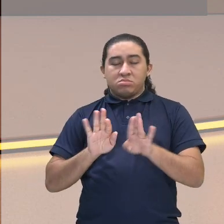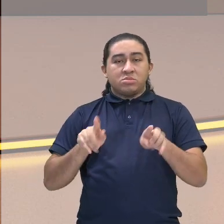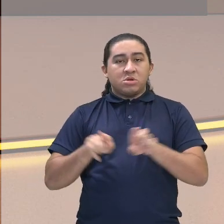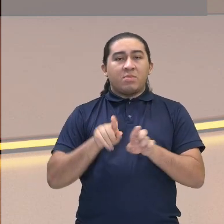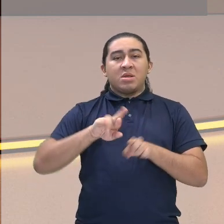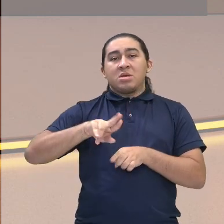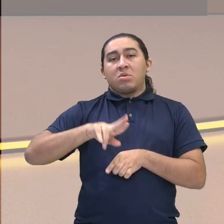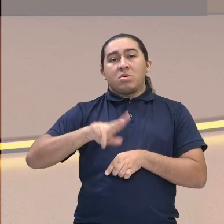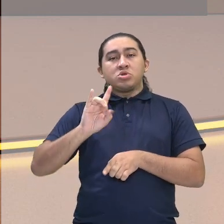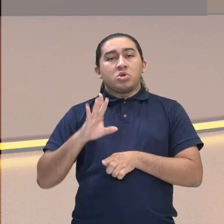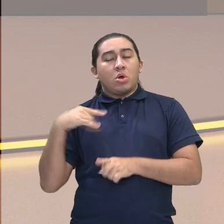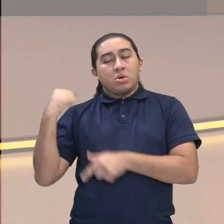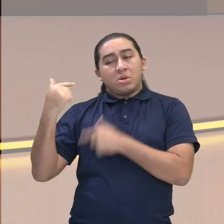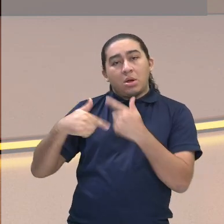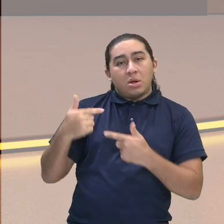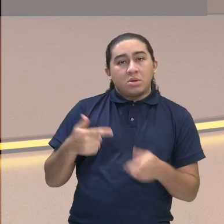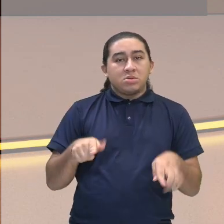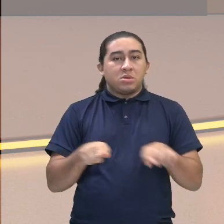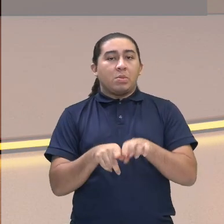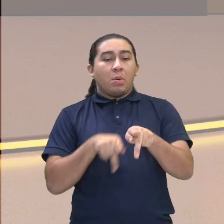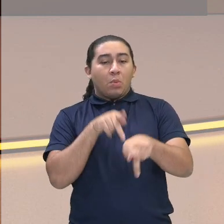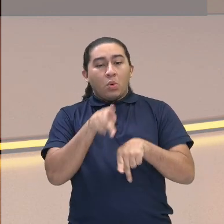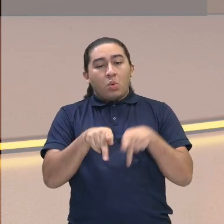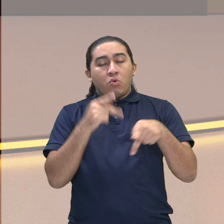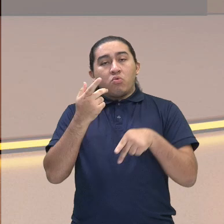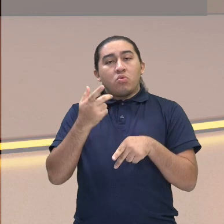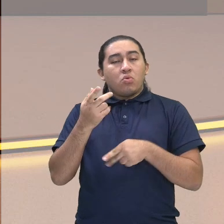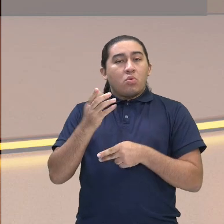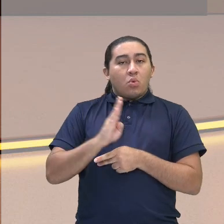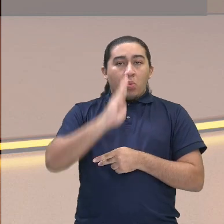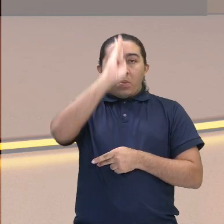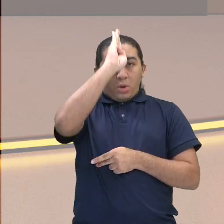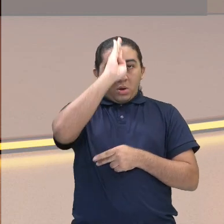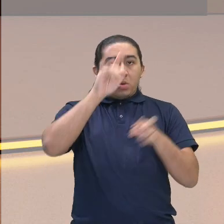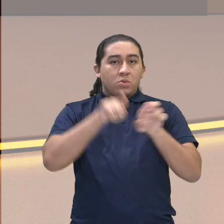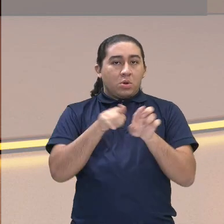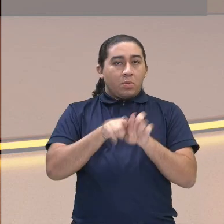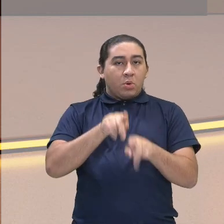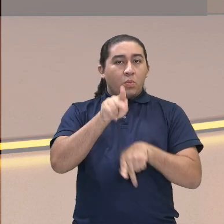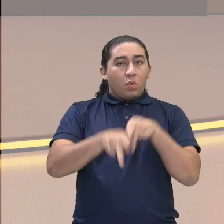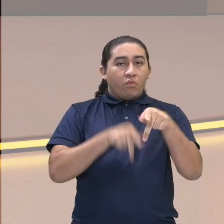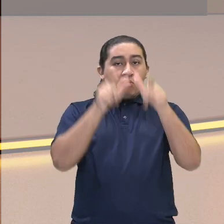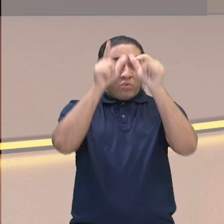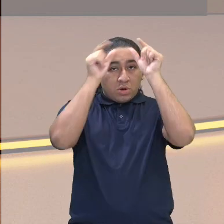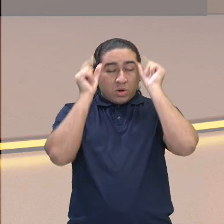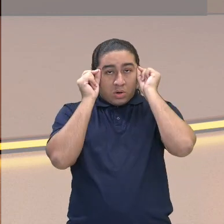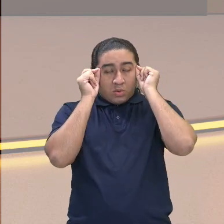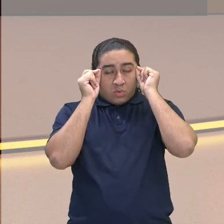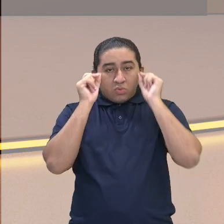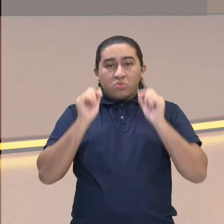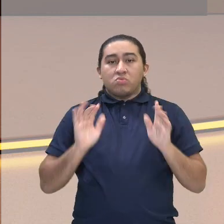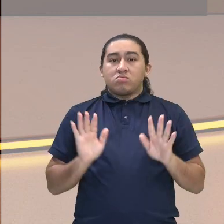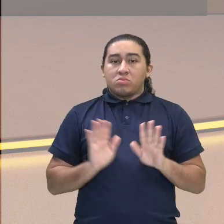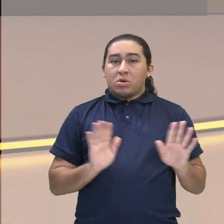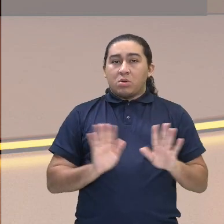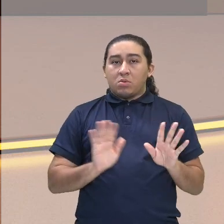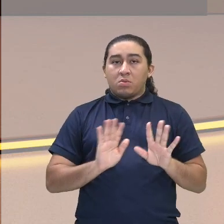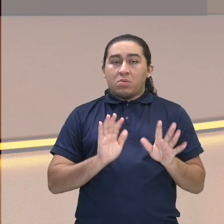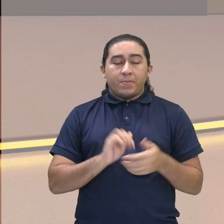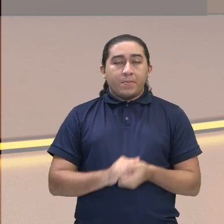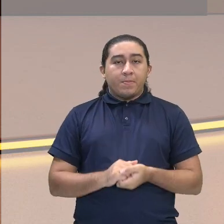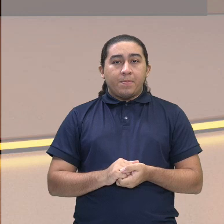as heranças dos povos romanos e do povo grego que a gente viu anteriormente, né, dos romanos e